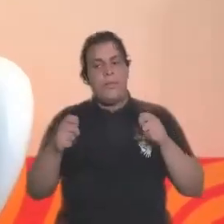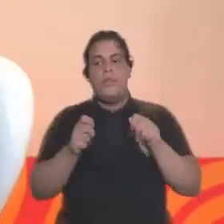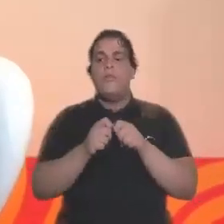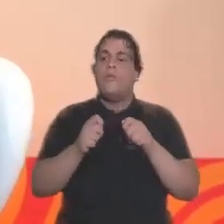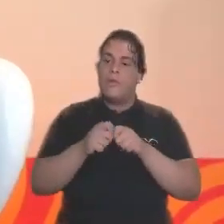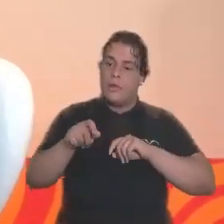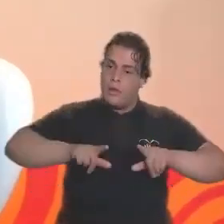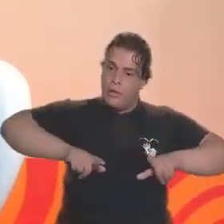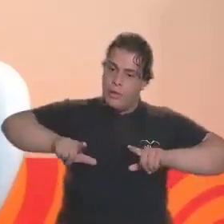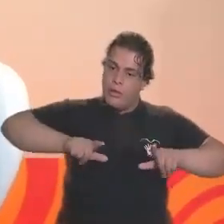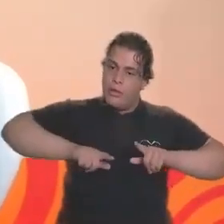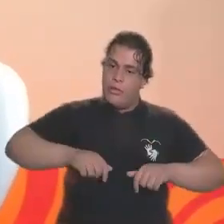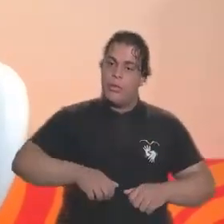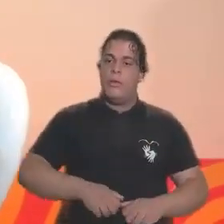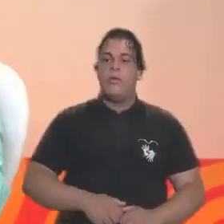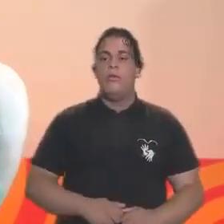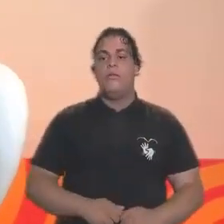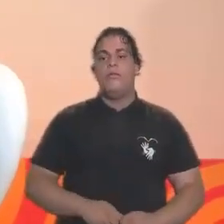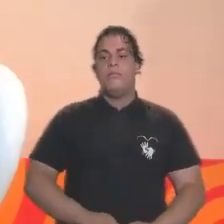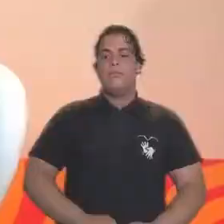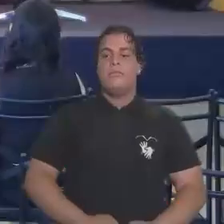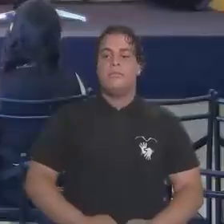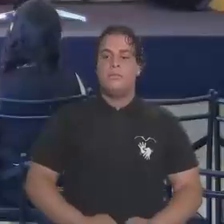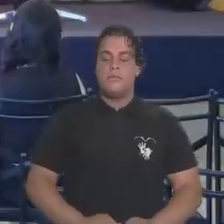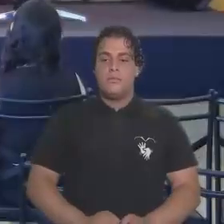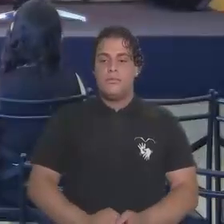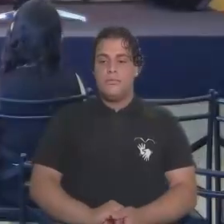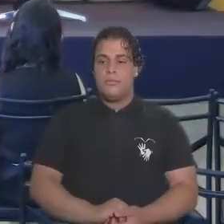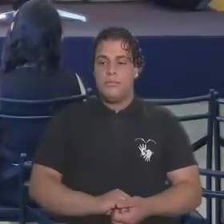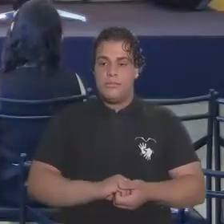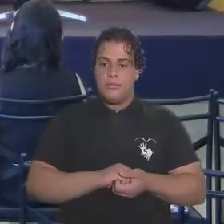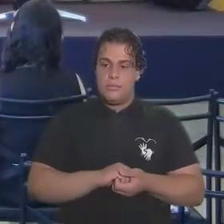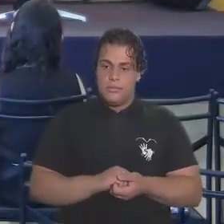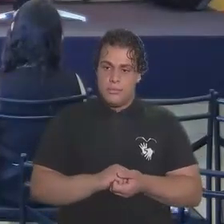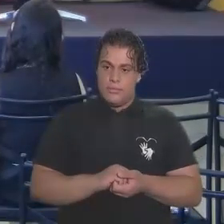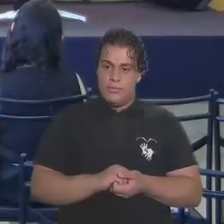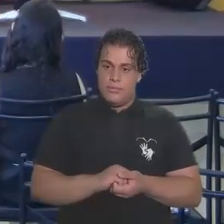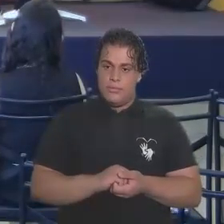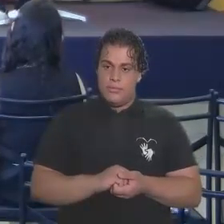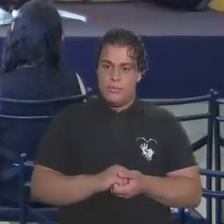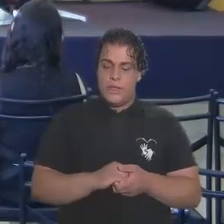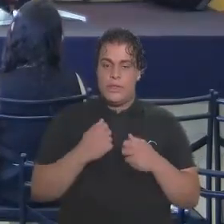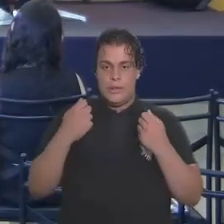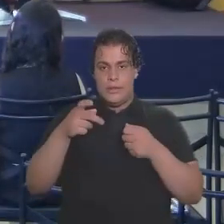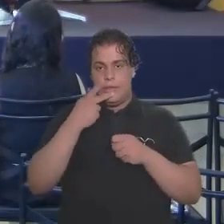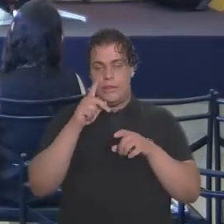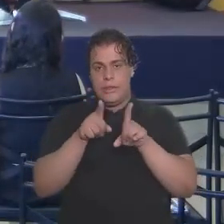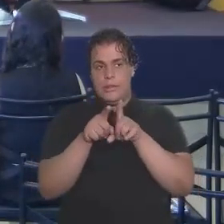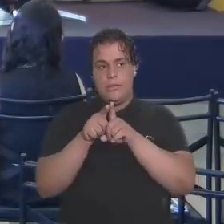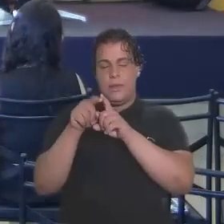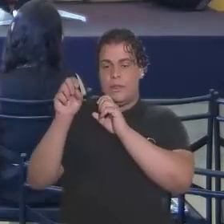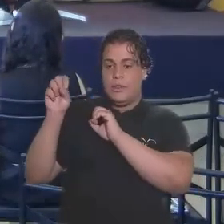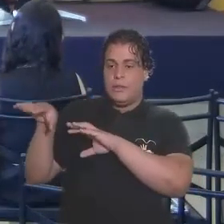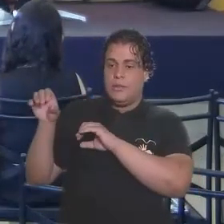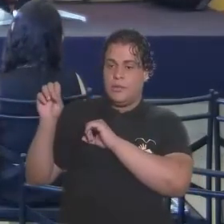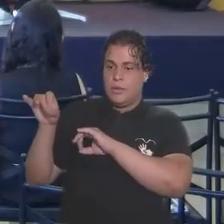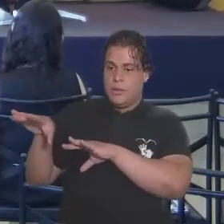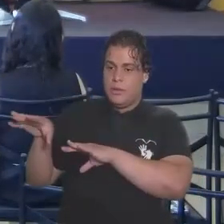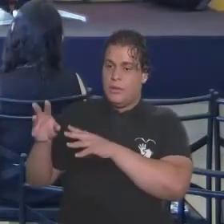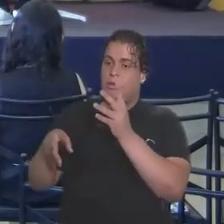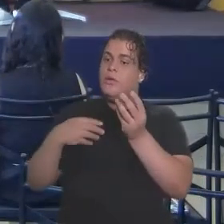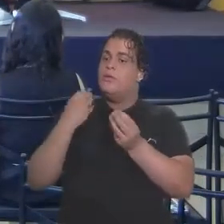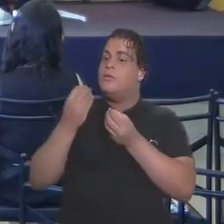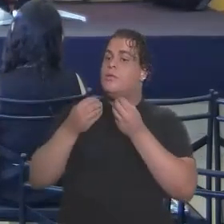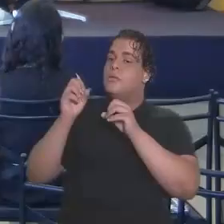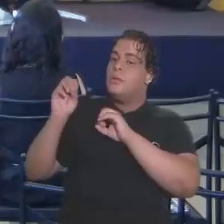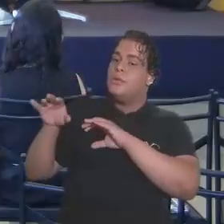inverso. A gente falou do final, né, que é o plantio da árvore, mas o meio passa pela educação. Eu queria que você me falasse um pouquinho sobre isso. Quanto que é a